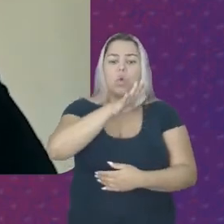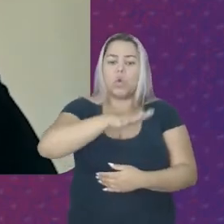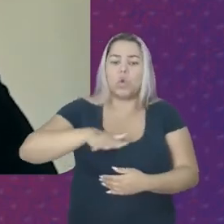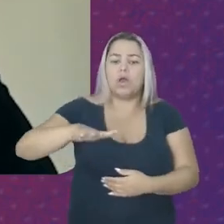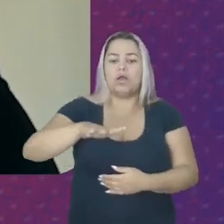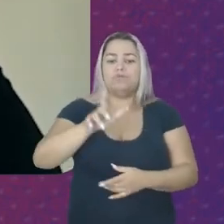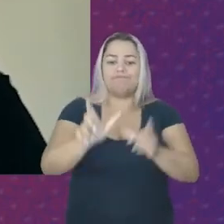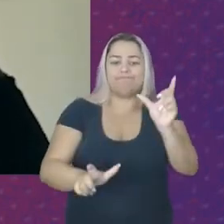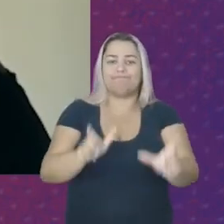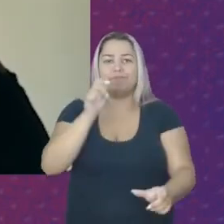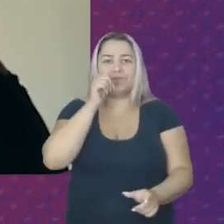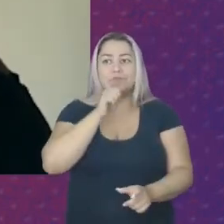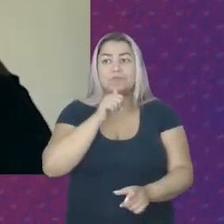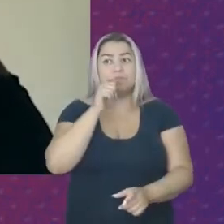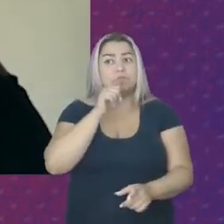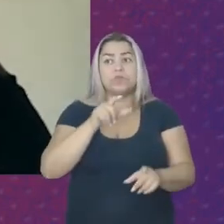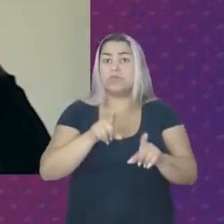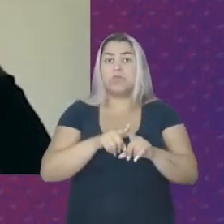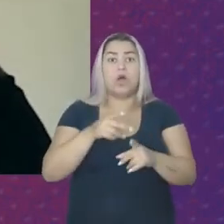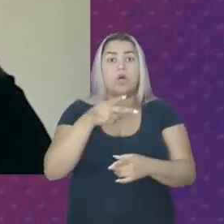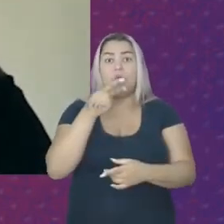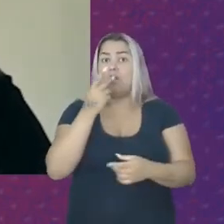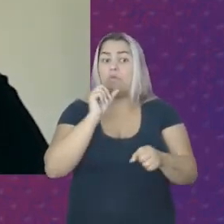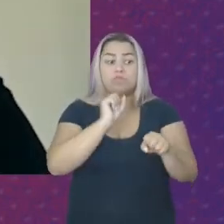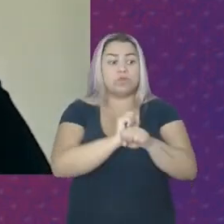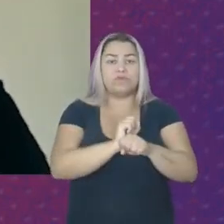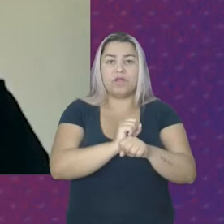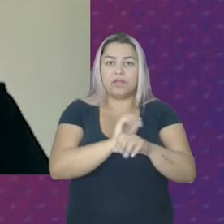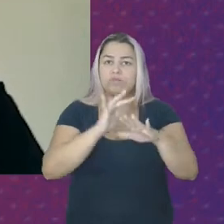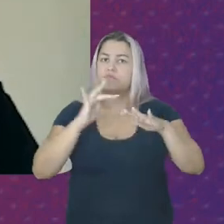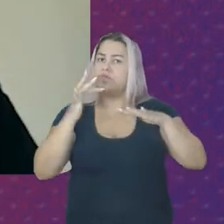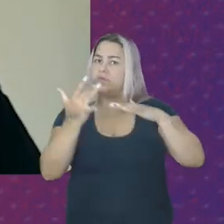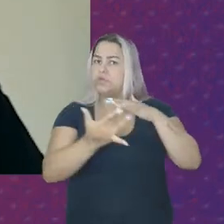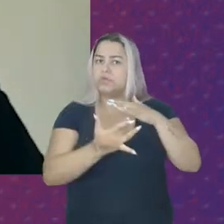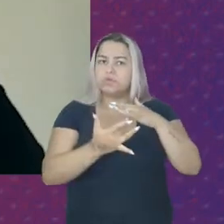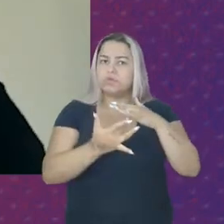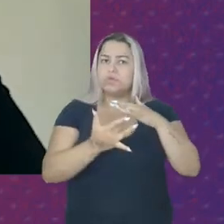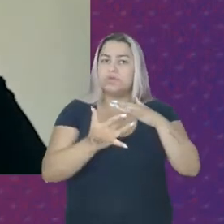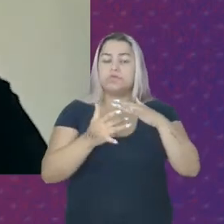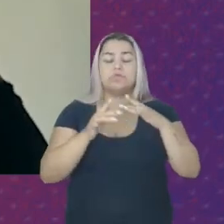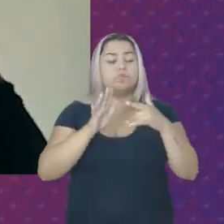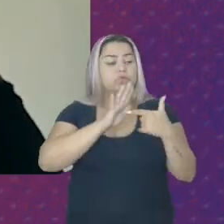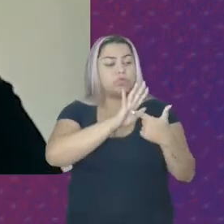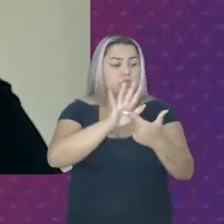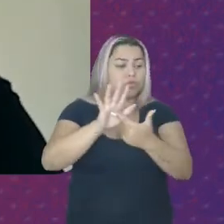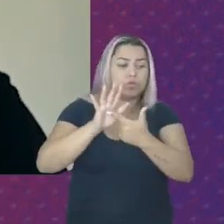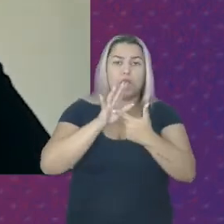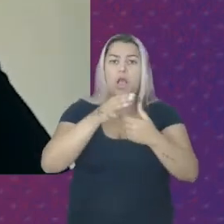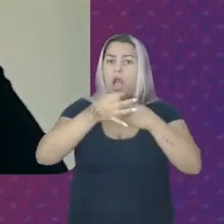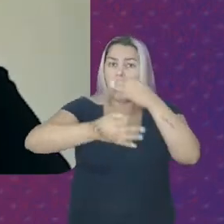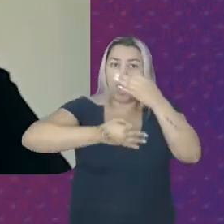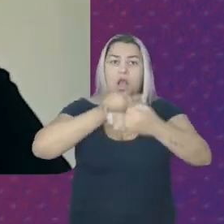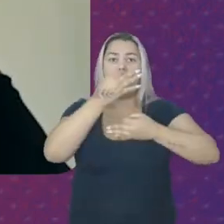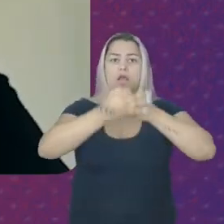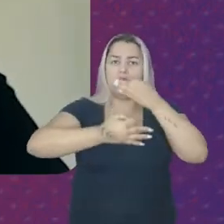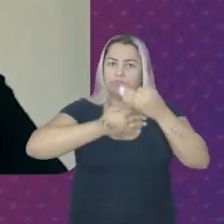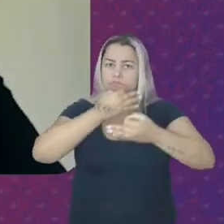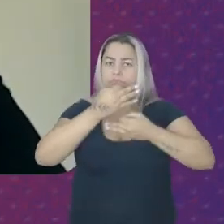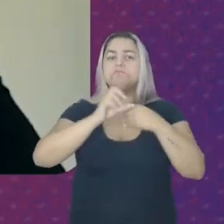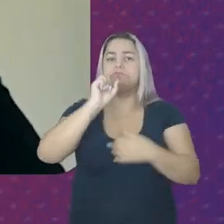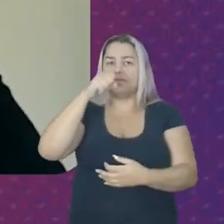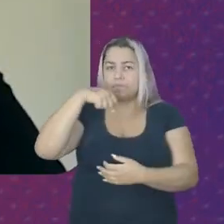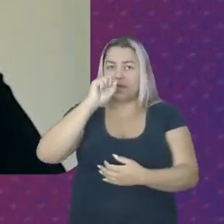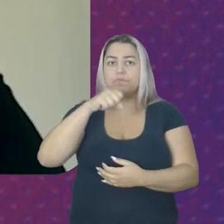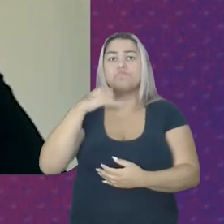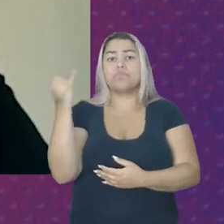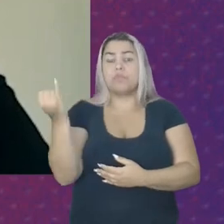esses espaços. Então, não deixe de falar disso nas suas redes, não deixe de trazer ao mundo a sua opinião, porque ela é, sim, muito